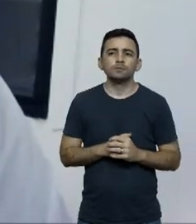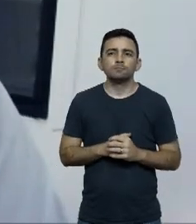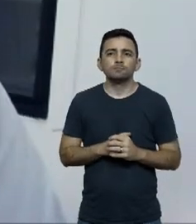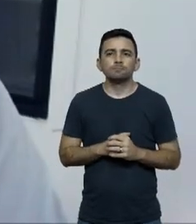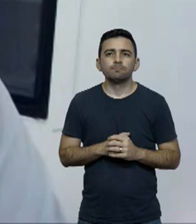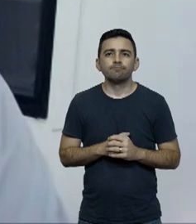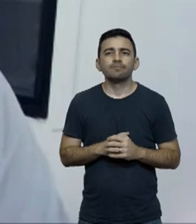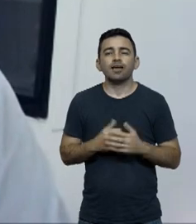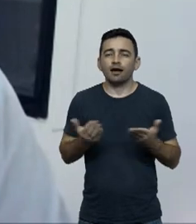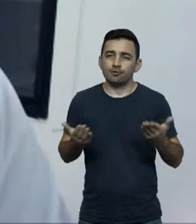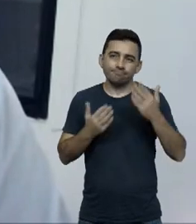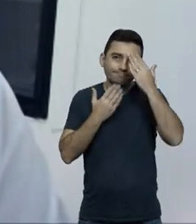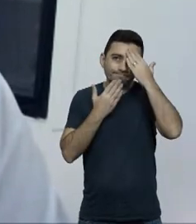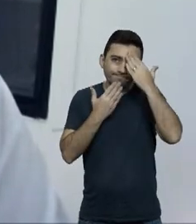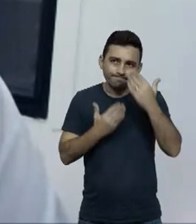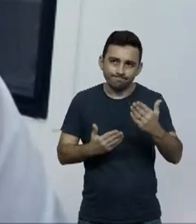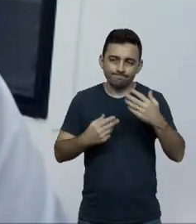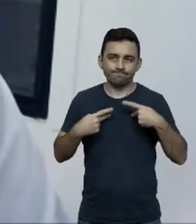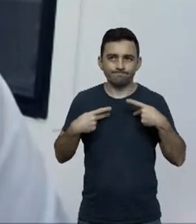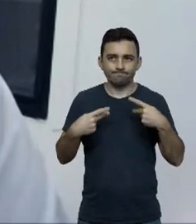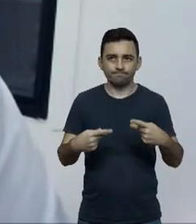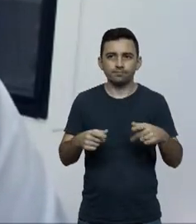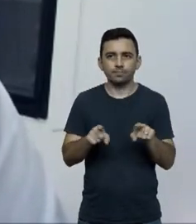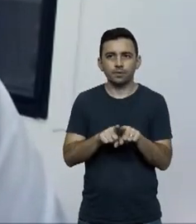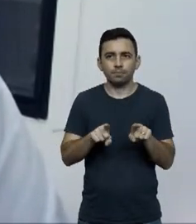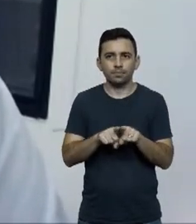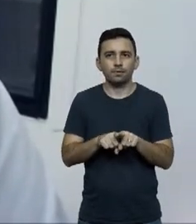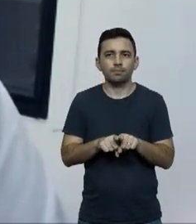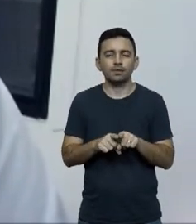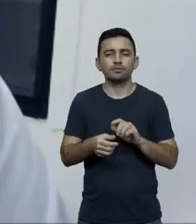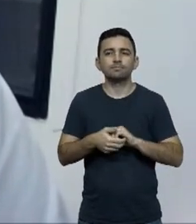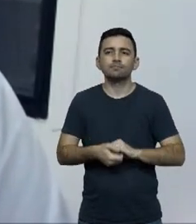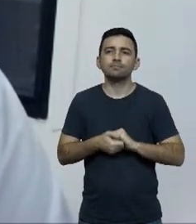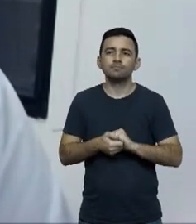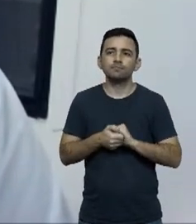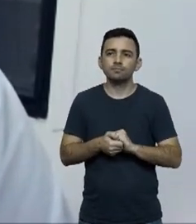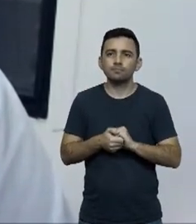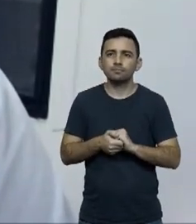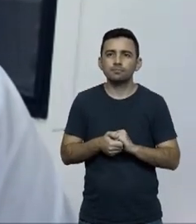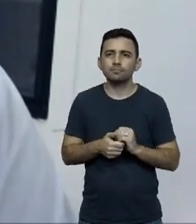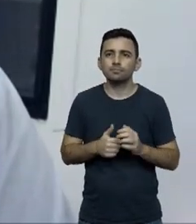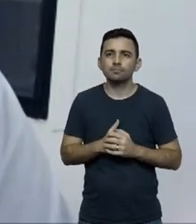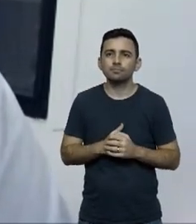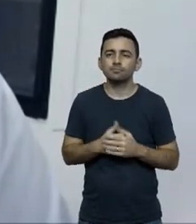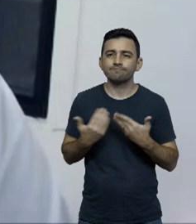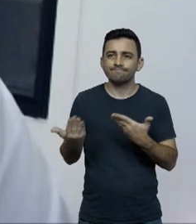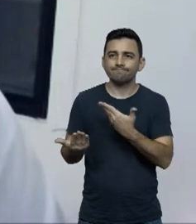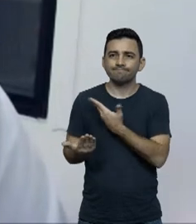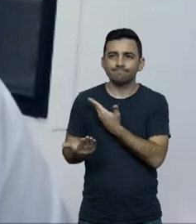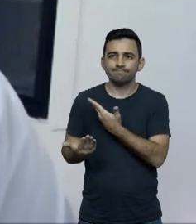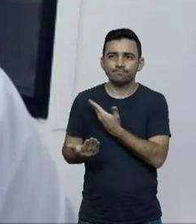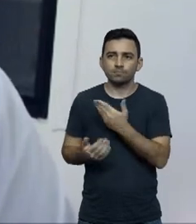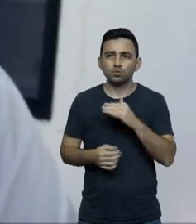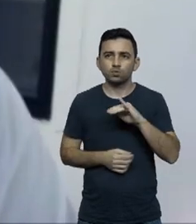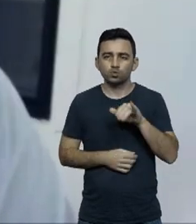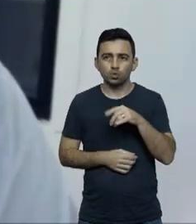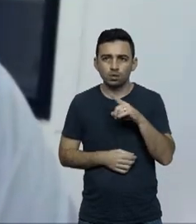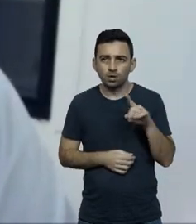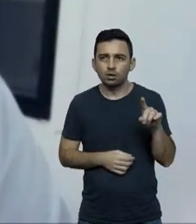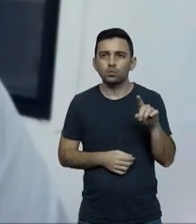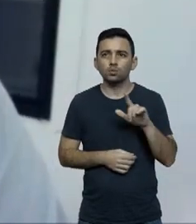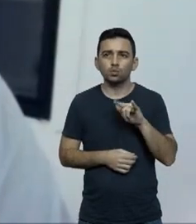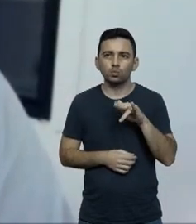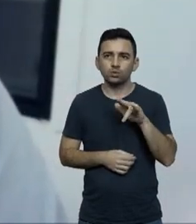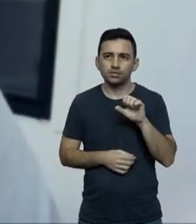então Quero Agradecer o convite também quero cumprimentar o o meu amigo e colega João Luiz de